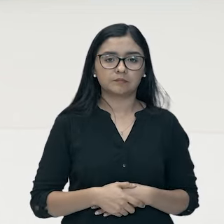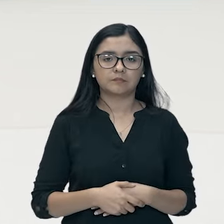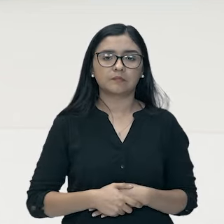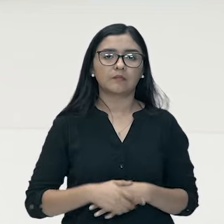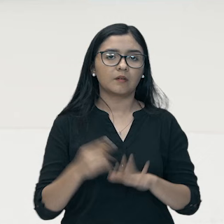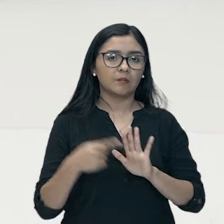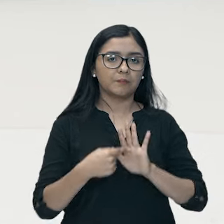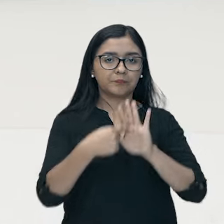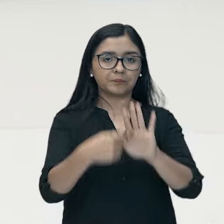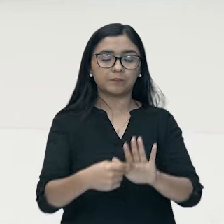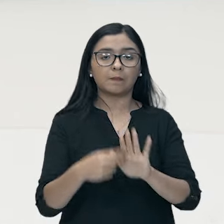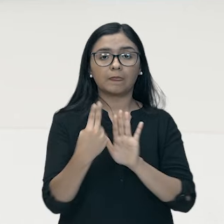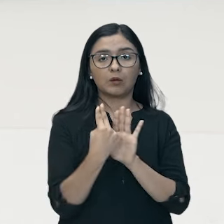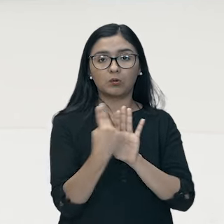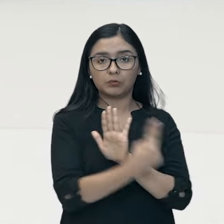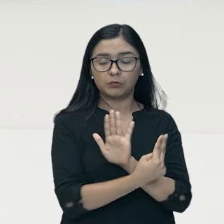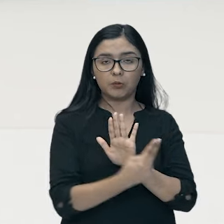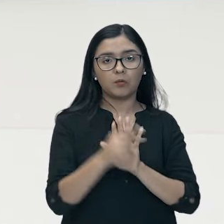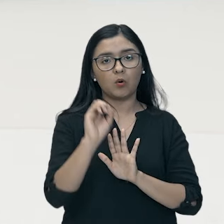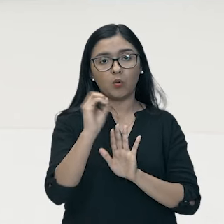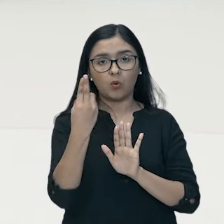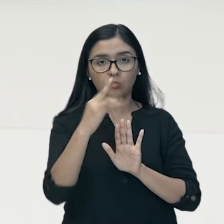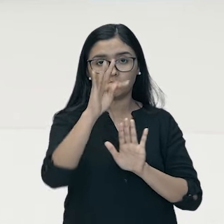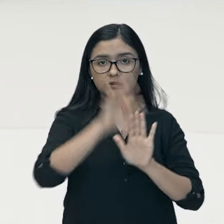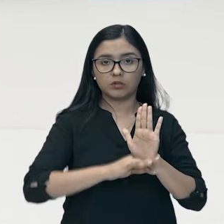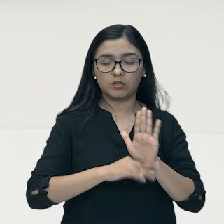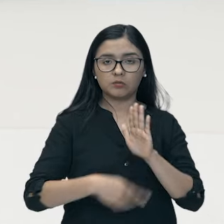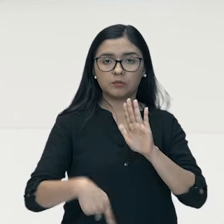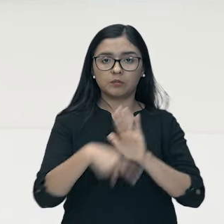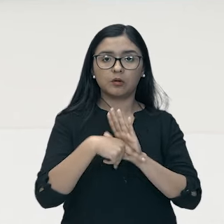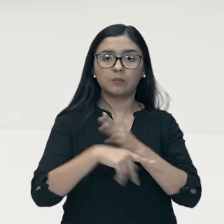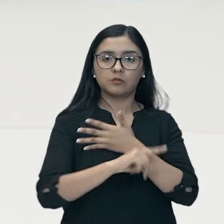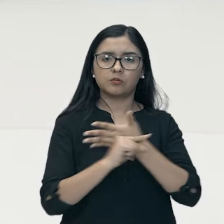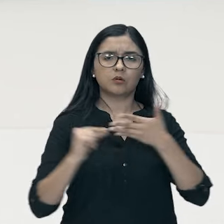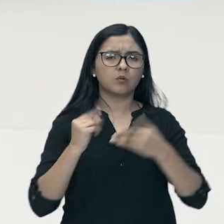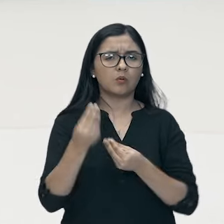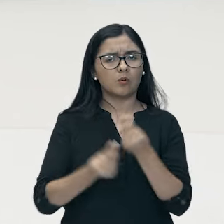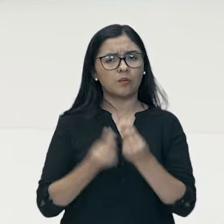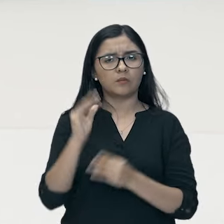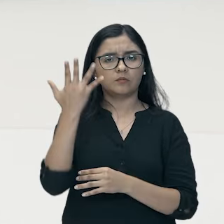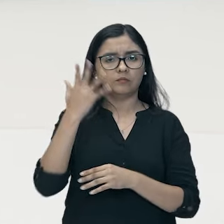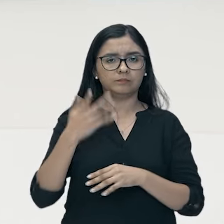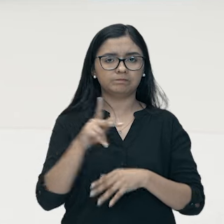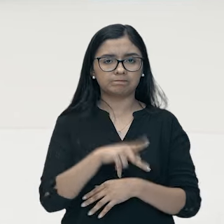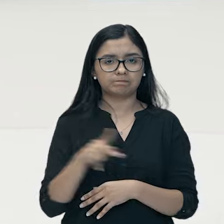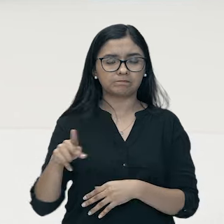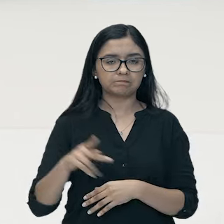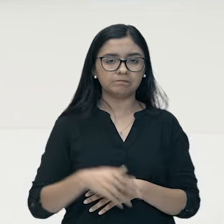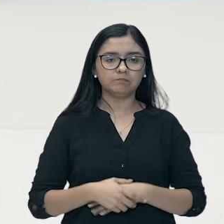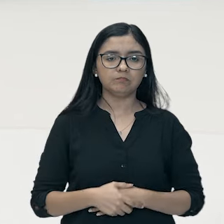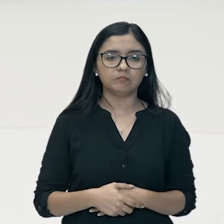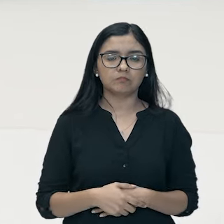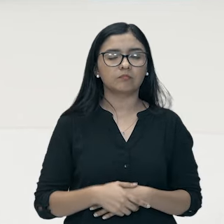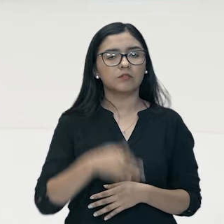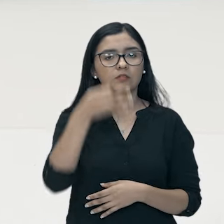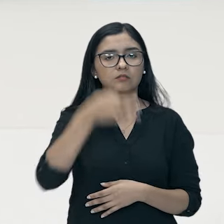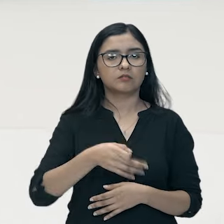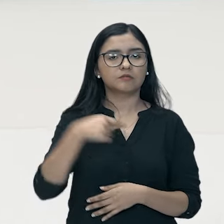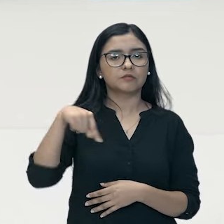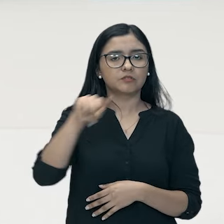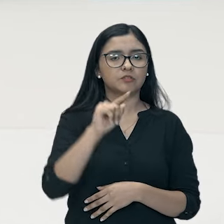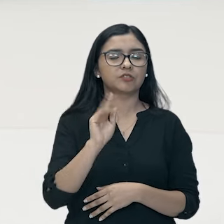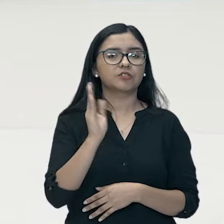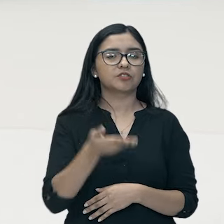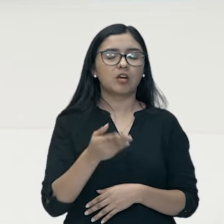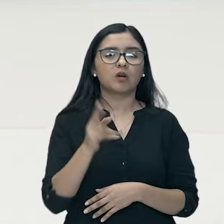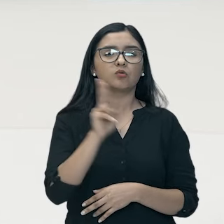nome ou texto de um autor como que acontece isso professora Com certeza você aí deve utilizar